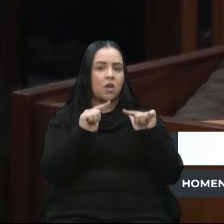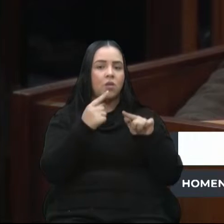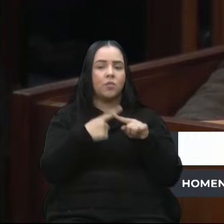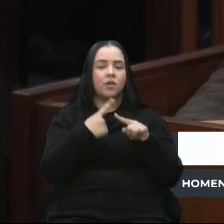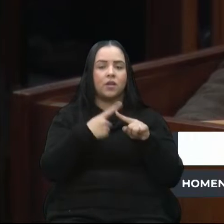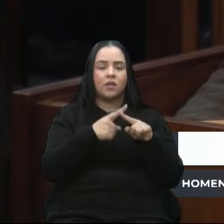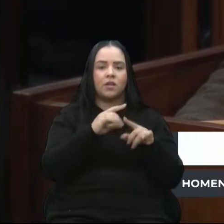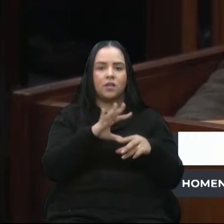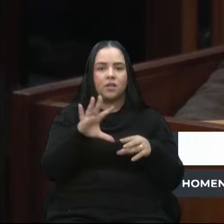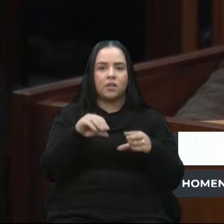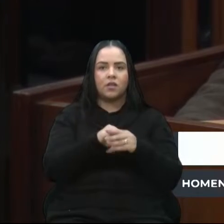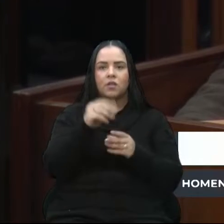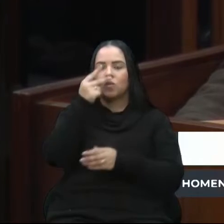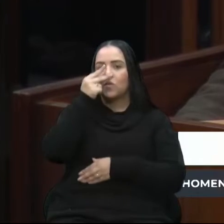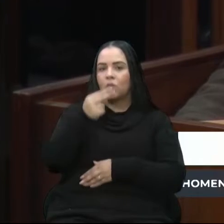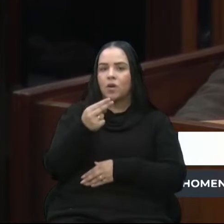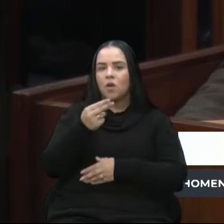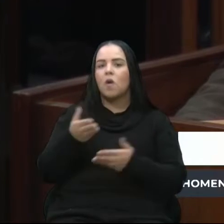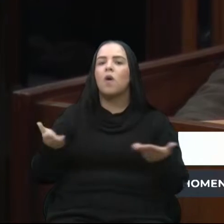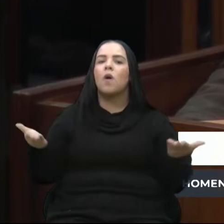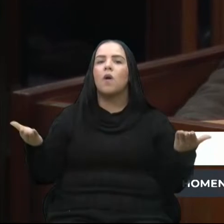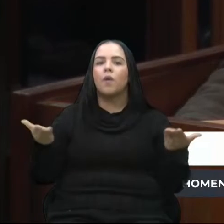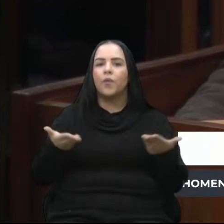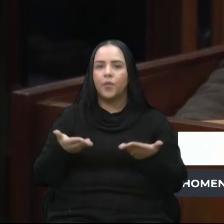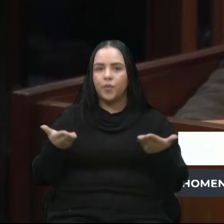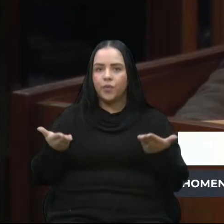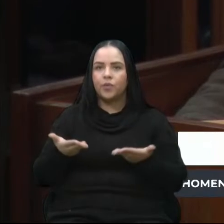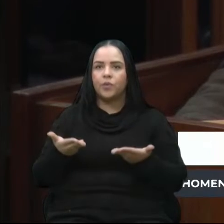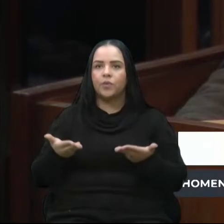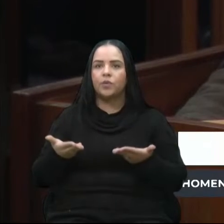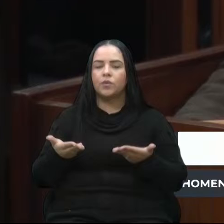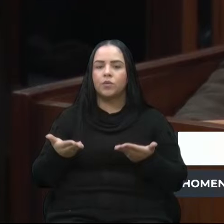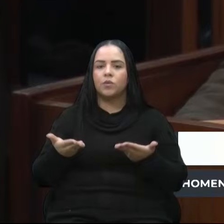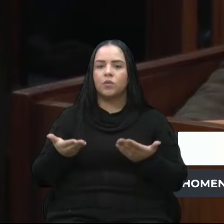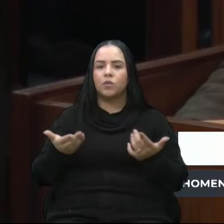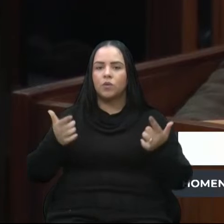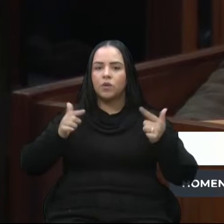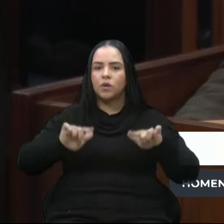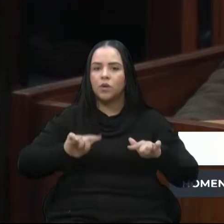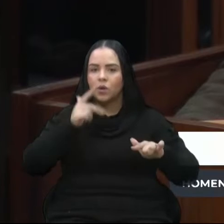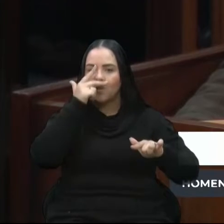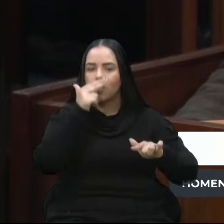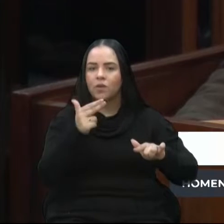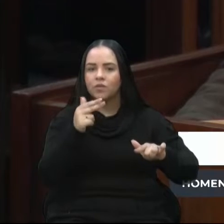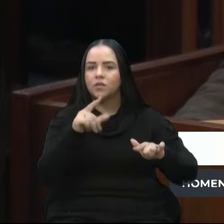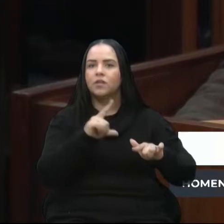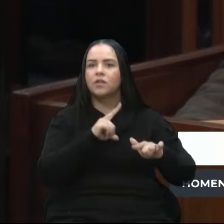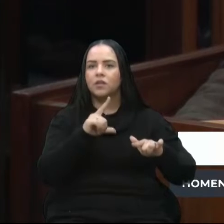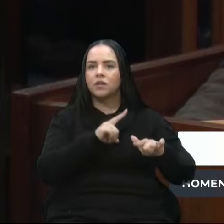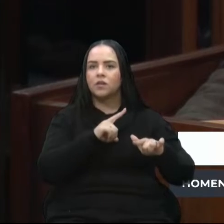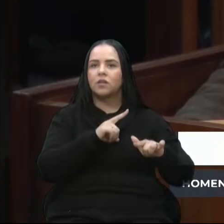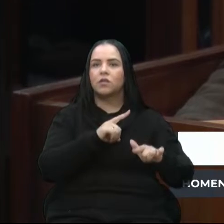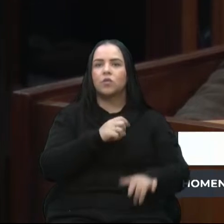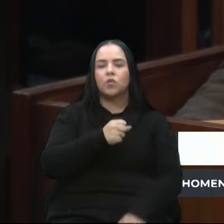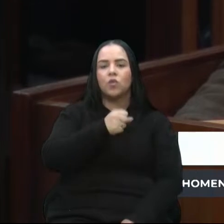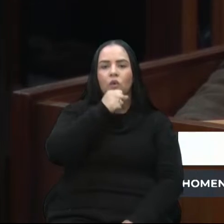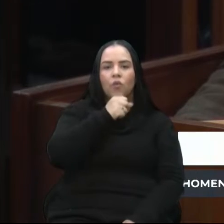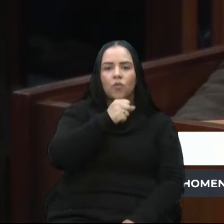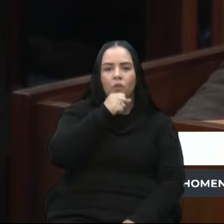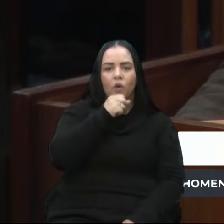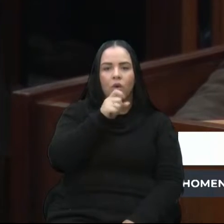mesma casa, hoje, sobre o mesmo teto, habitam o nono, o pai e o